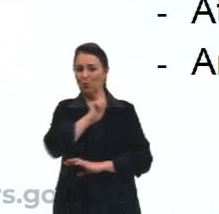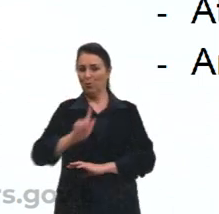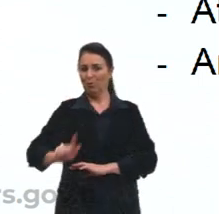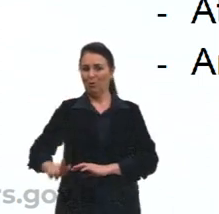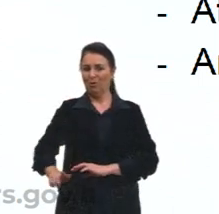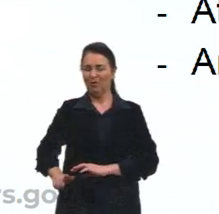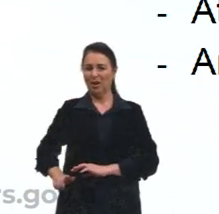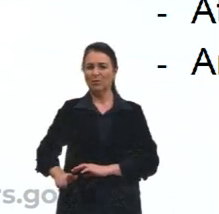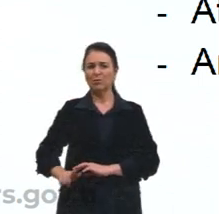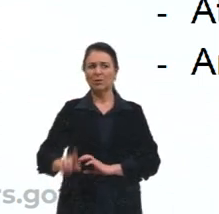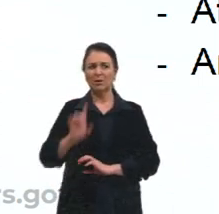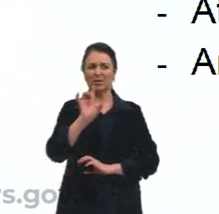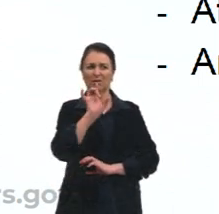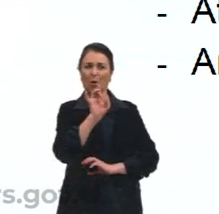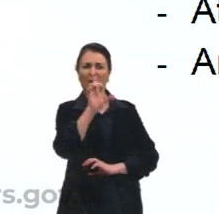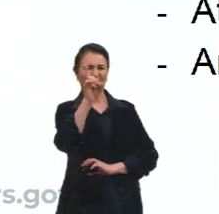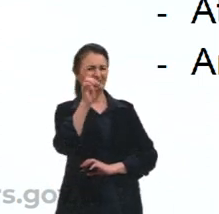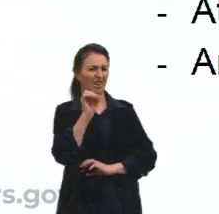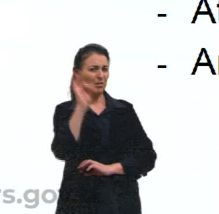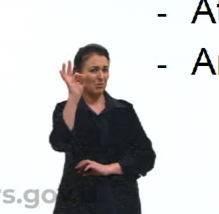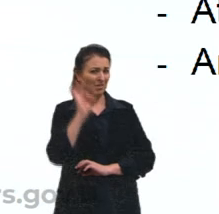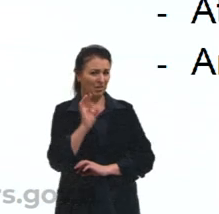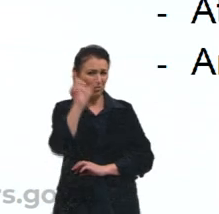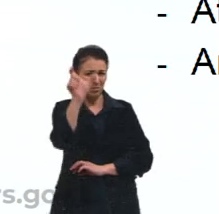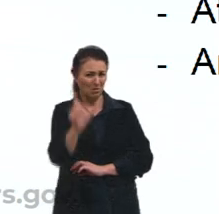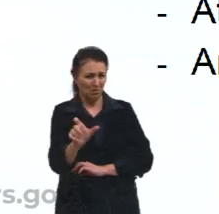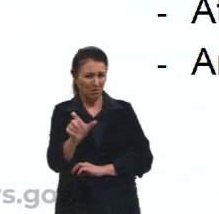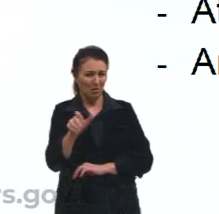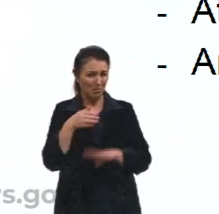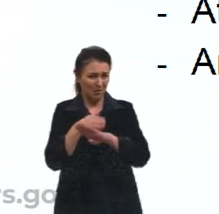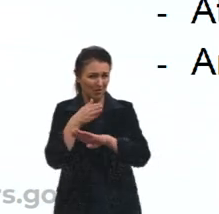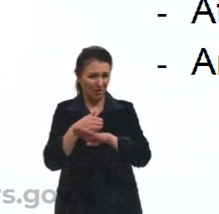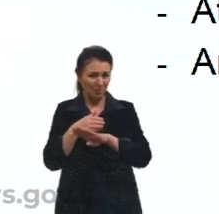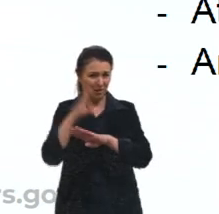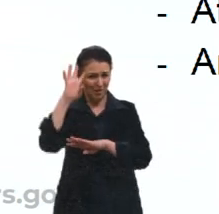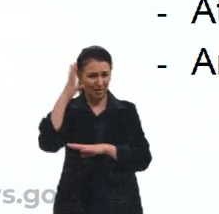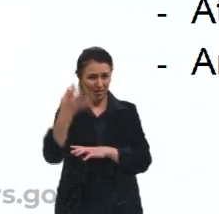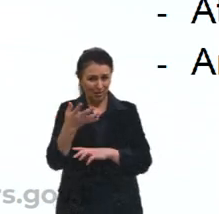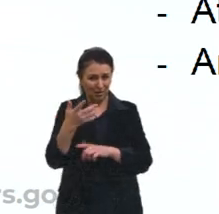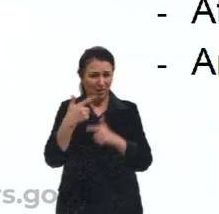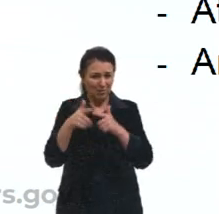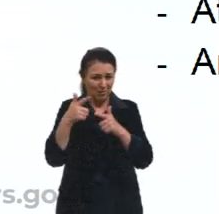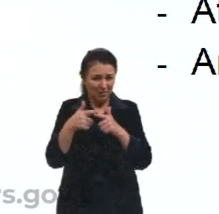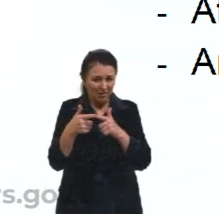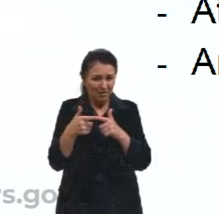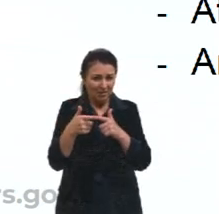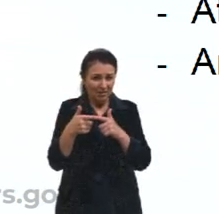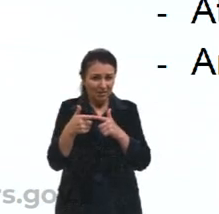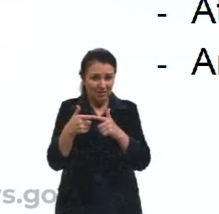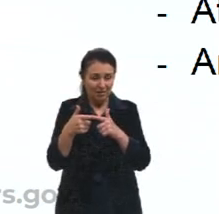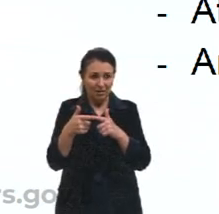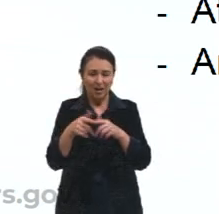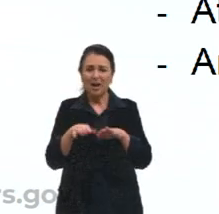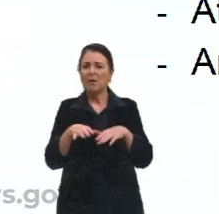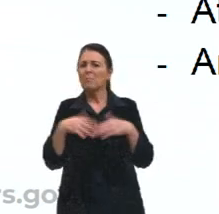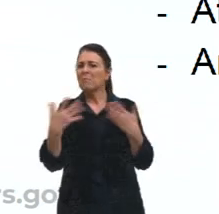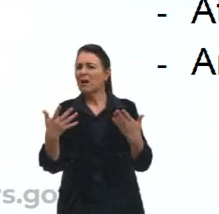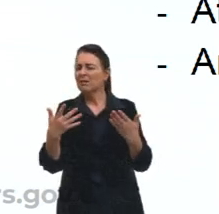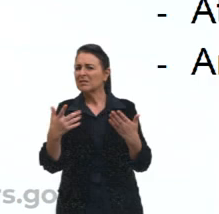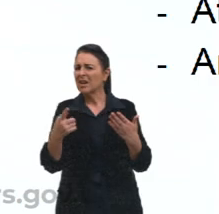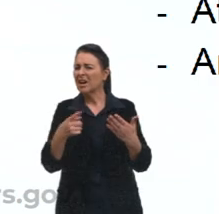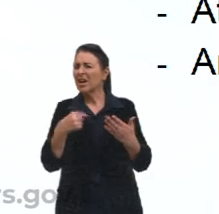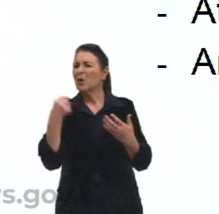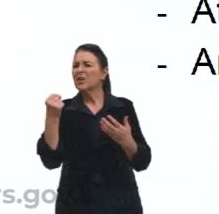em que só 10 por cento da população vai participar Mas será que a gente não tá sendo anacrônico nessa crítica